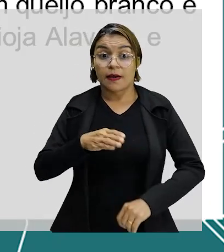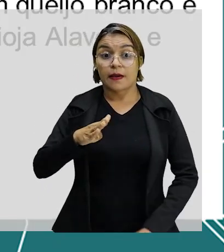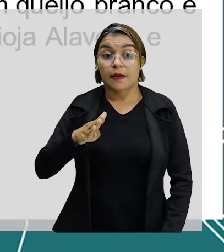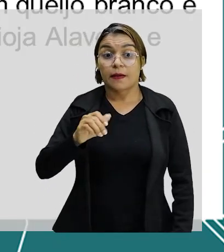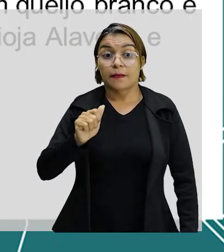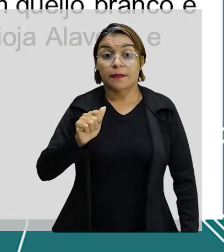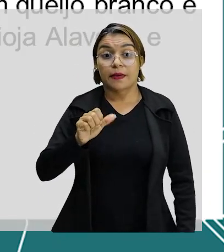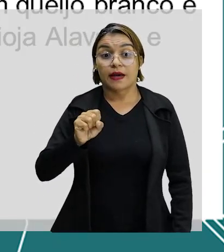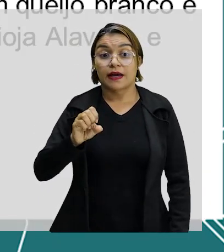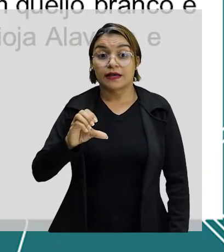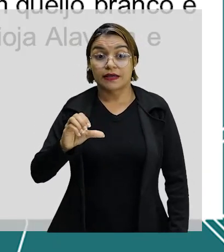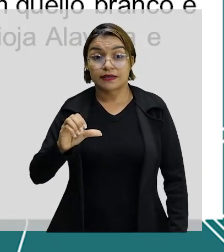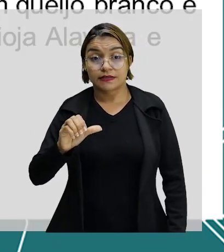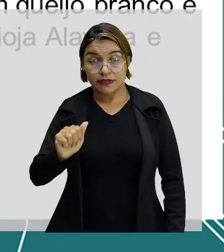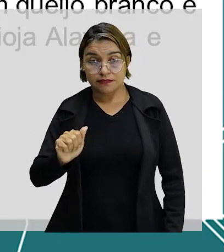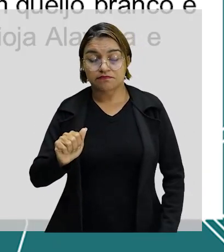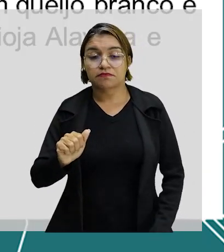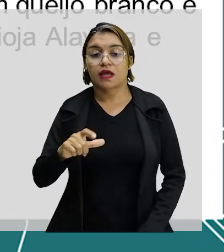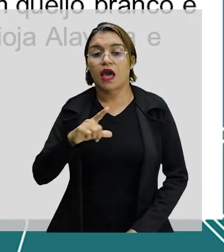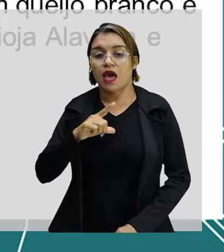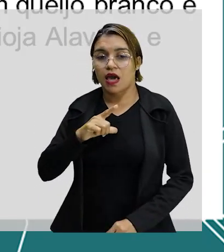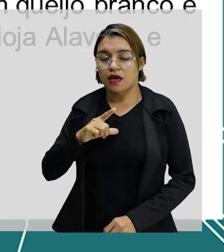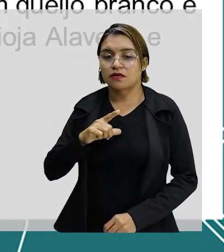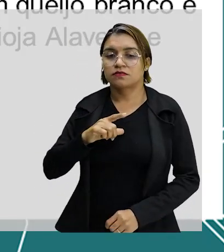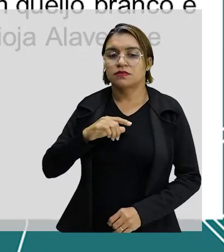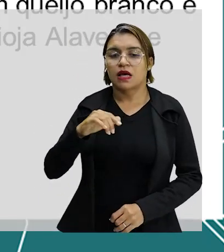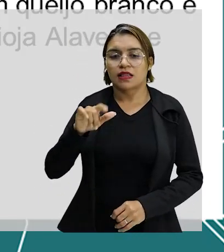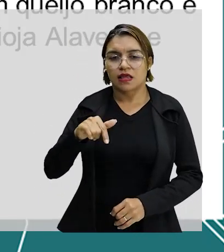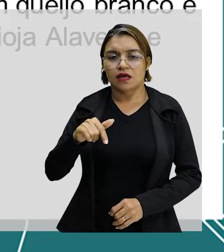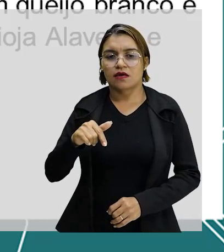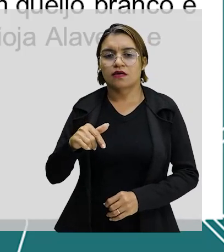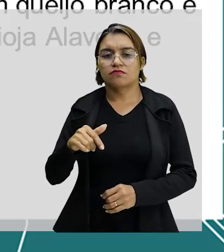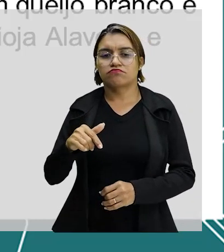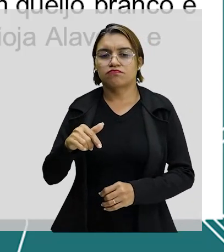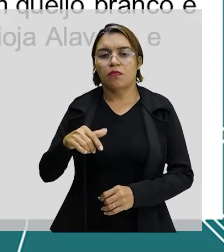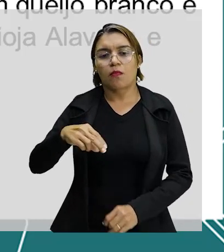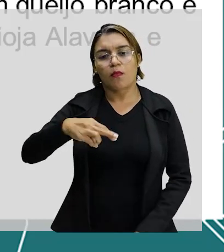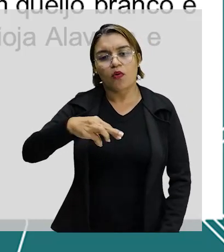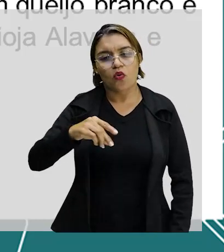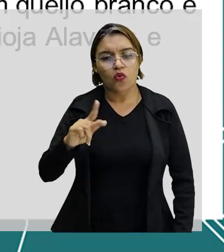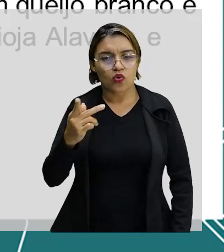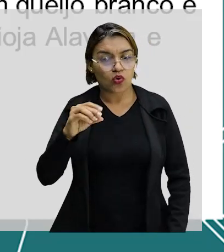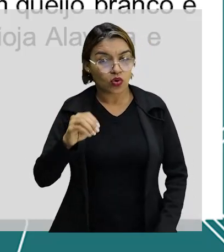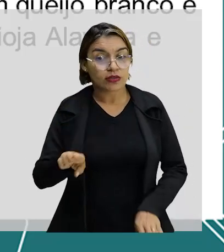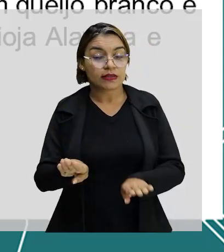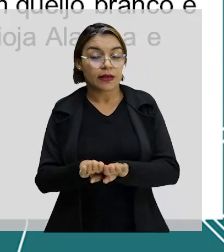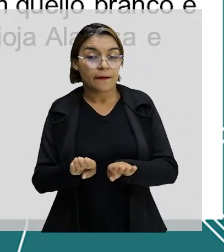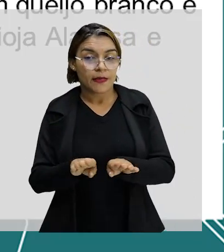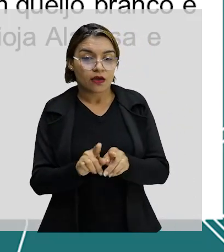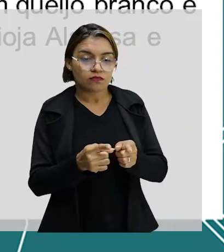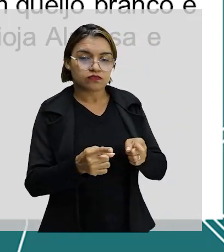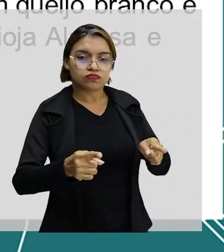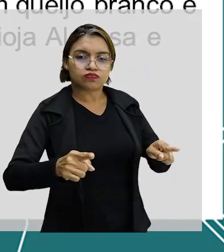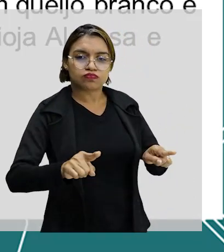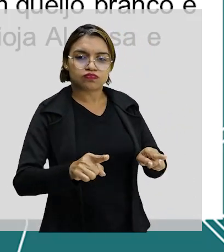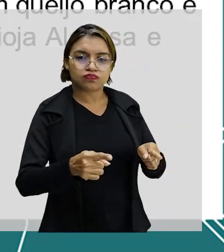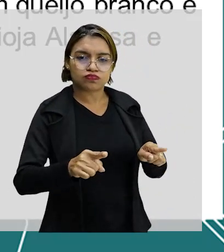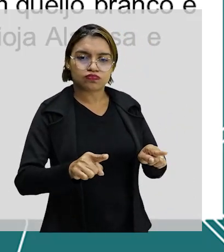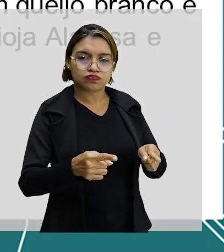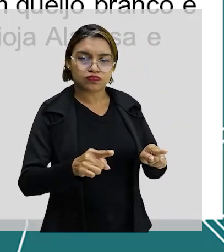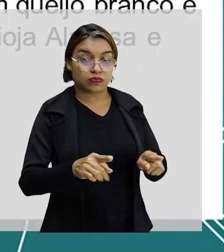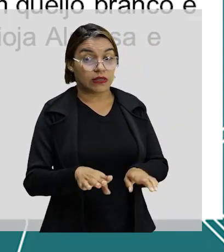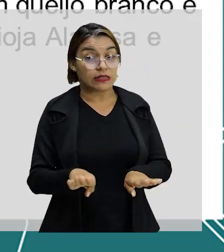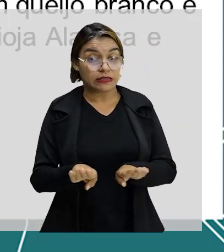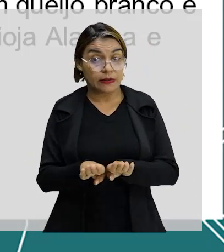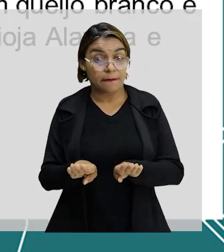da região da Basca, está baseada nos molhos e nos assados na brasa, né? Os pratos mais característicos são